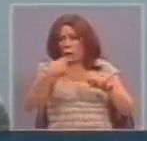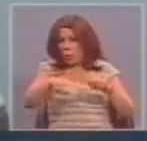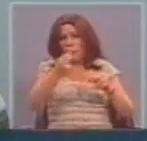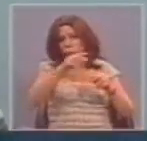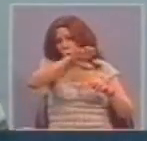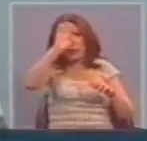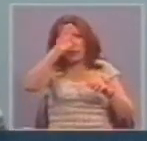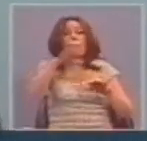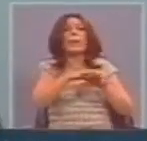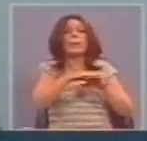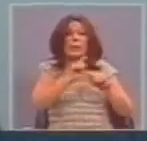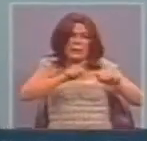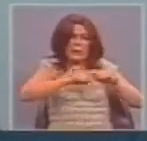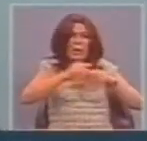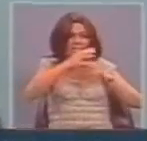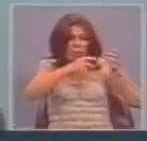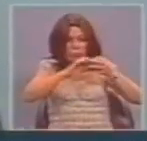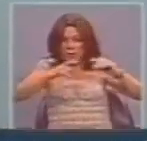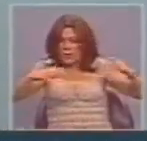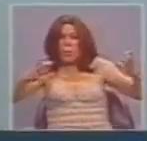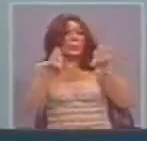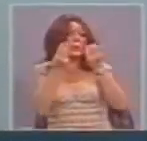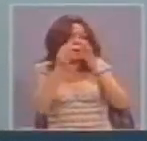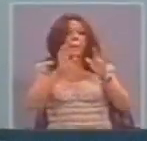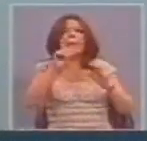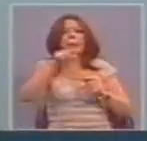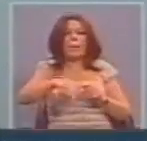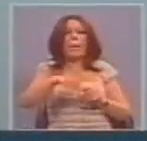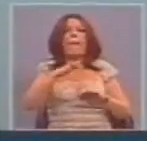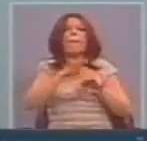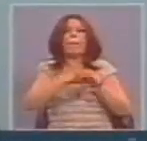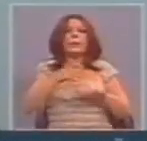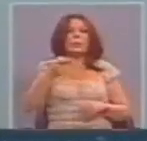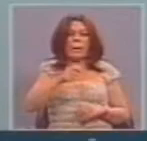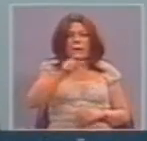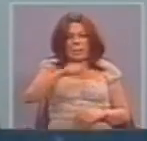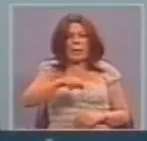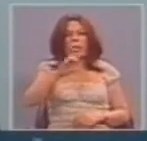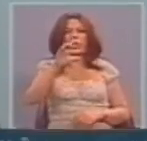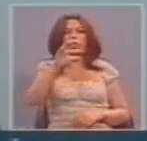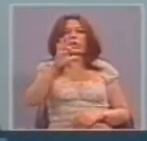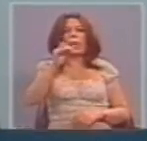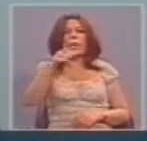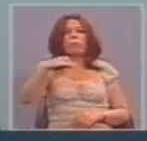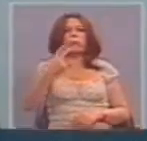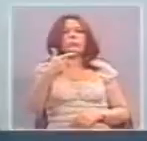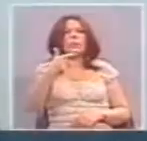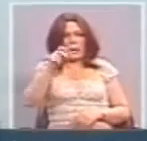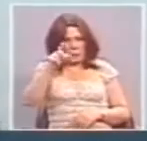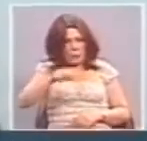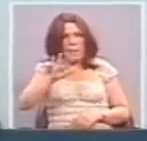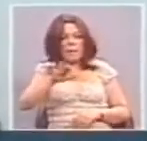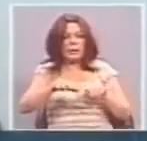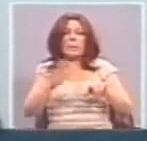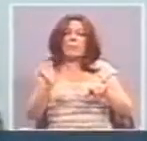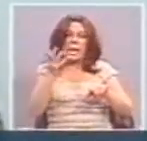como todos sabemos, mas o peixe-espada e também a chaputa, mas mais o peixe-espada, tinha uma grande regularidade,